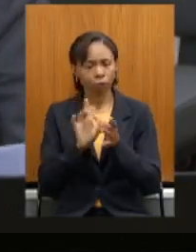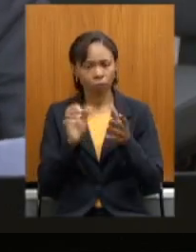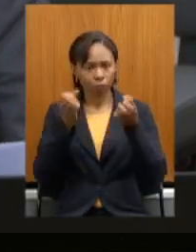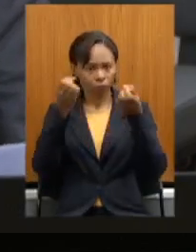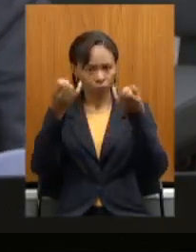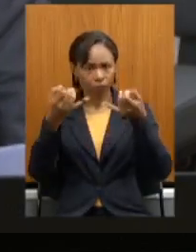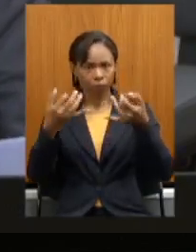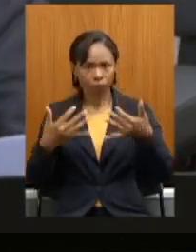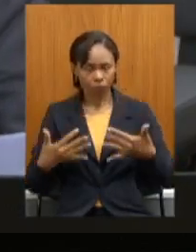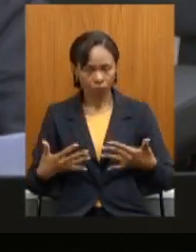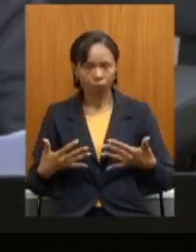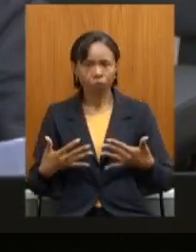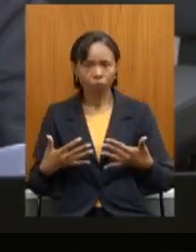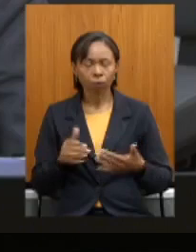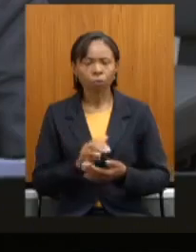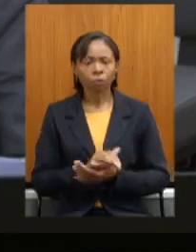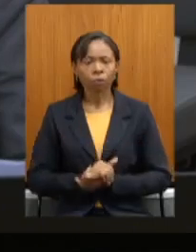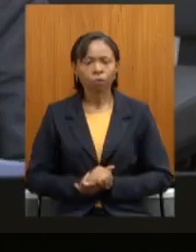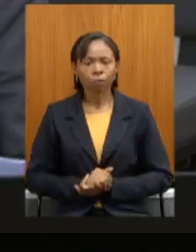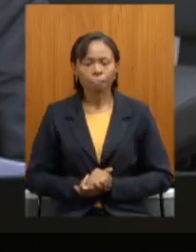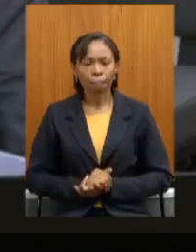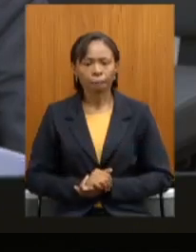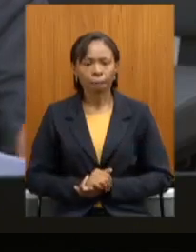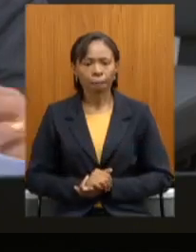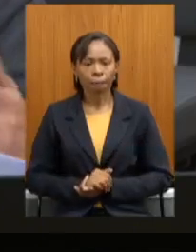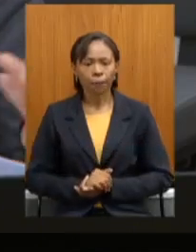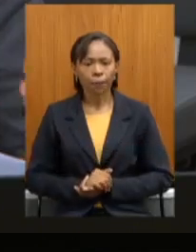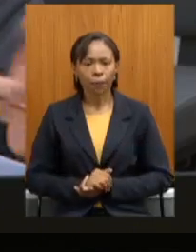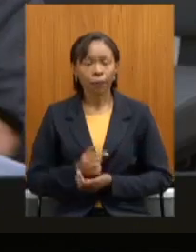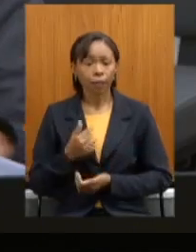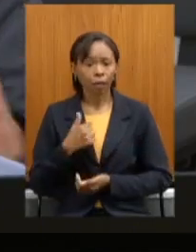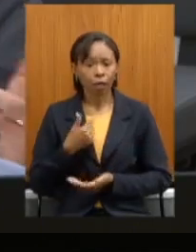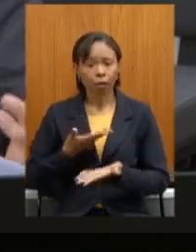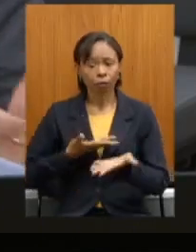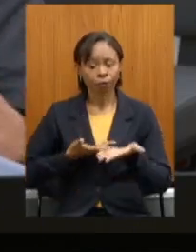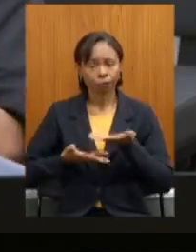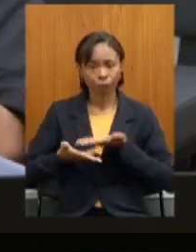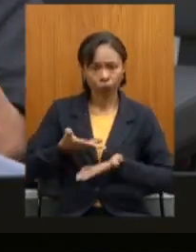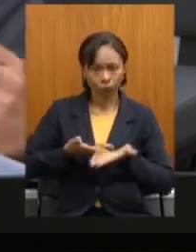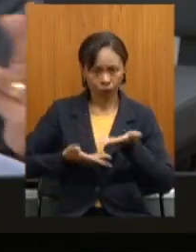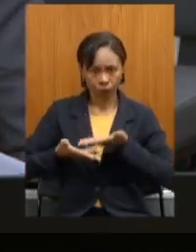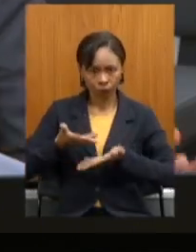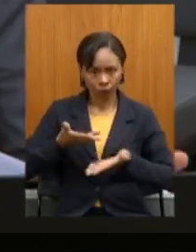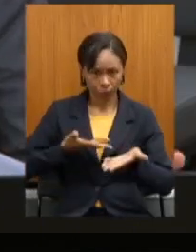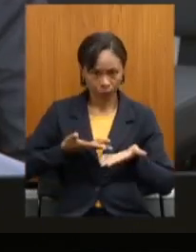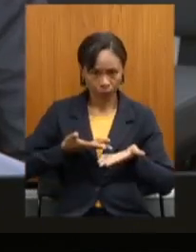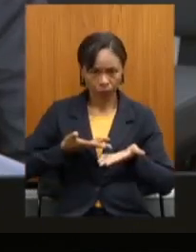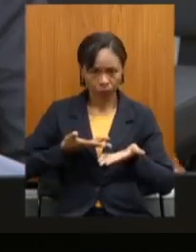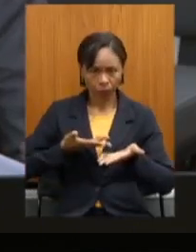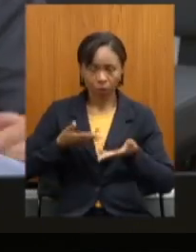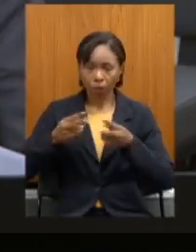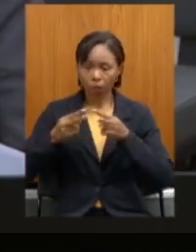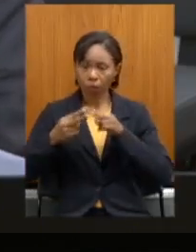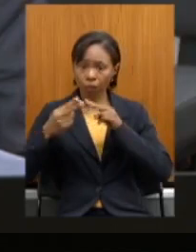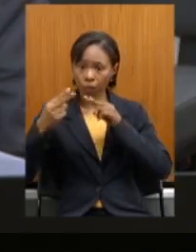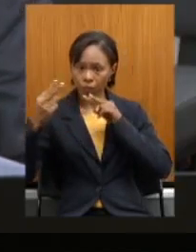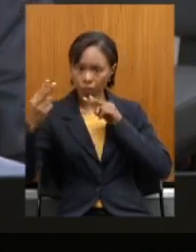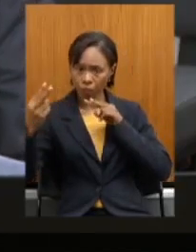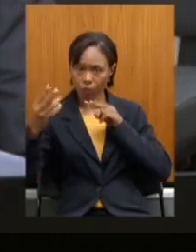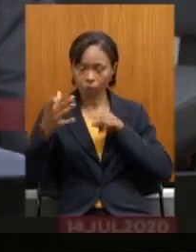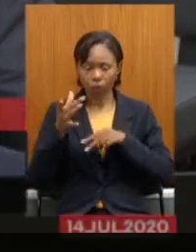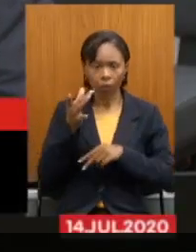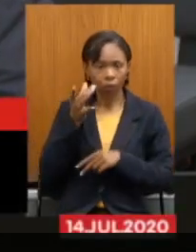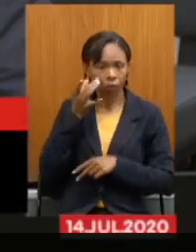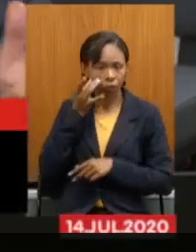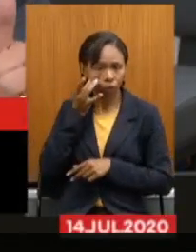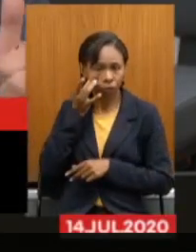exposição. Vou fazer um trabalho intercalado entre os que estão remotos e os que estão